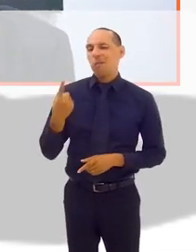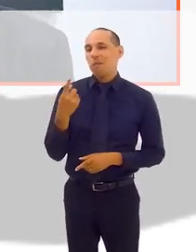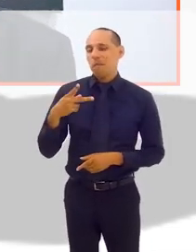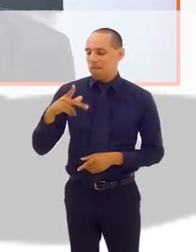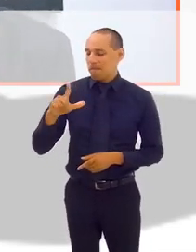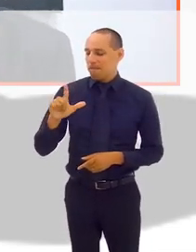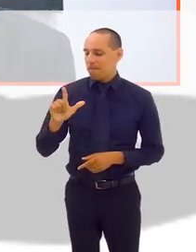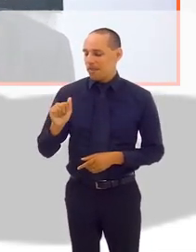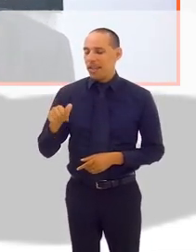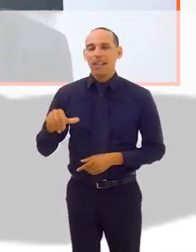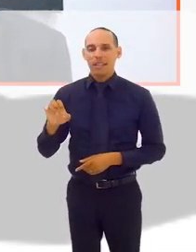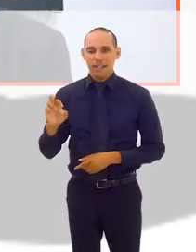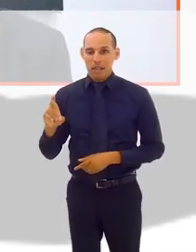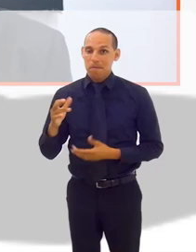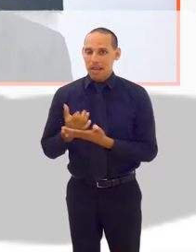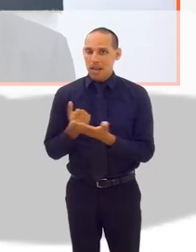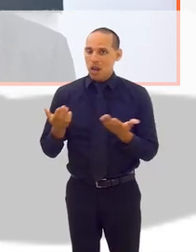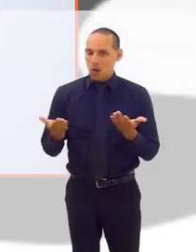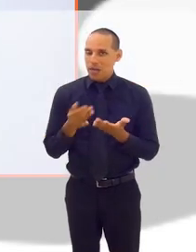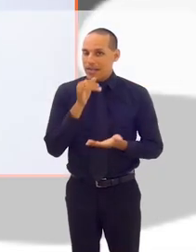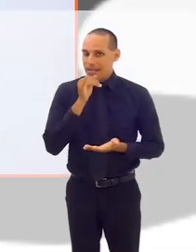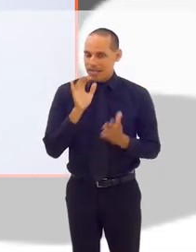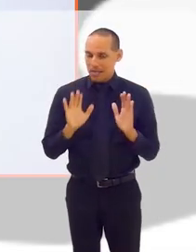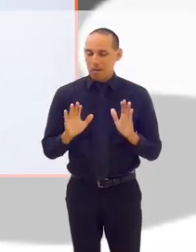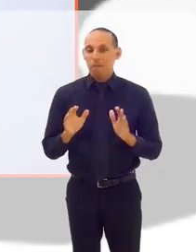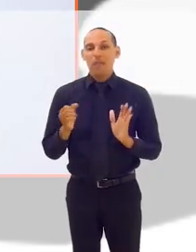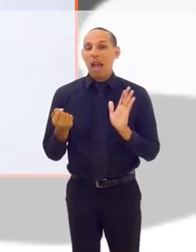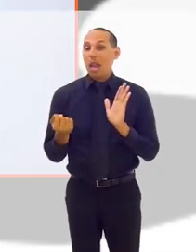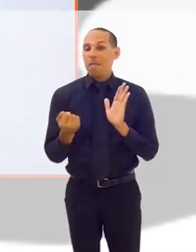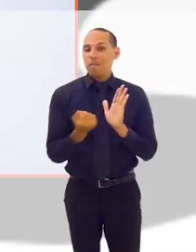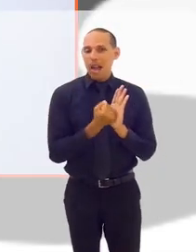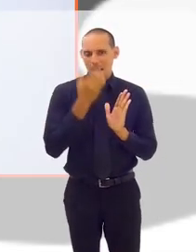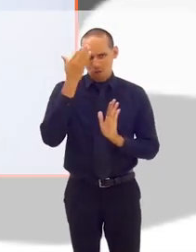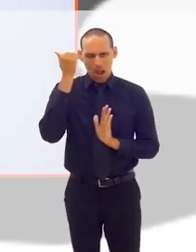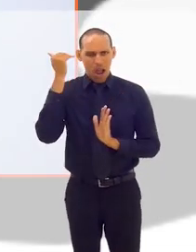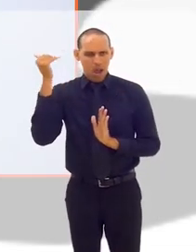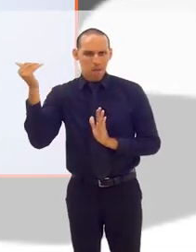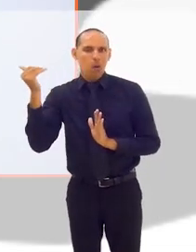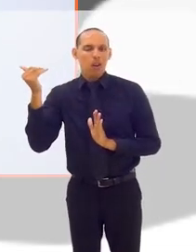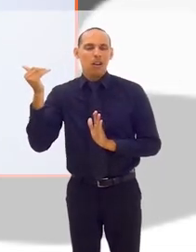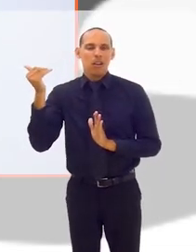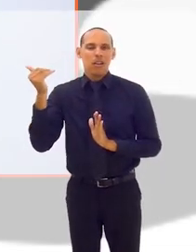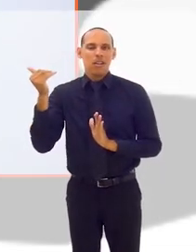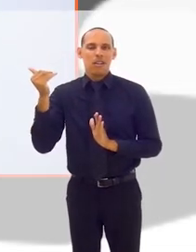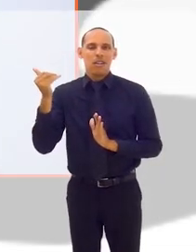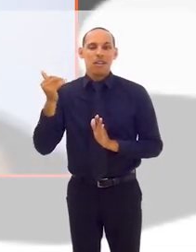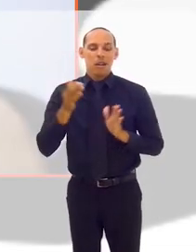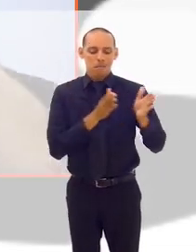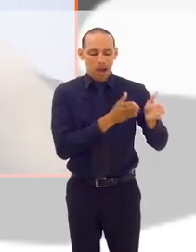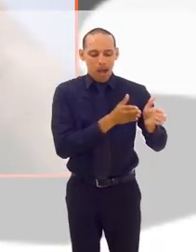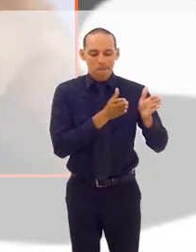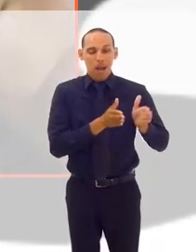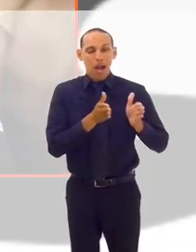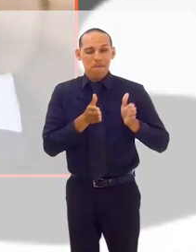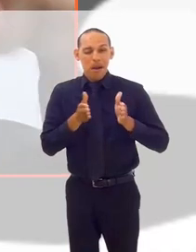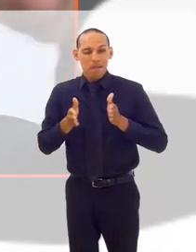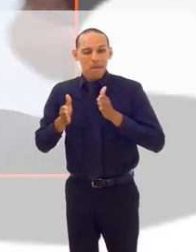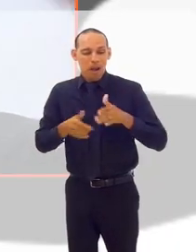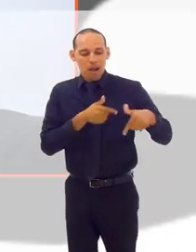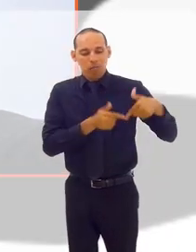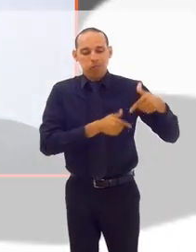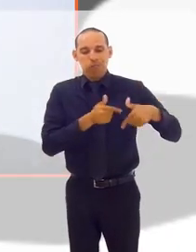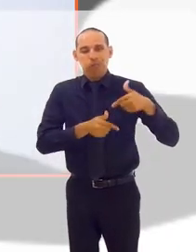players pegam, então, por exemplo, hoje, para uma marca renomada poder alimentar toda